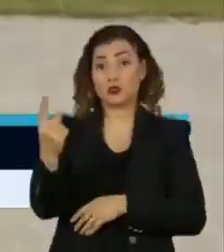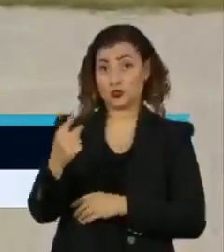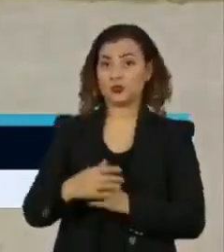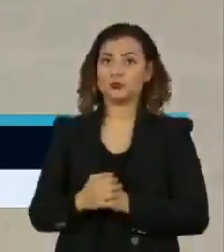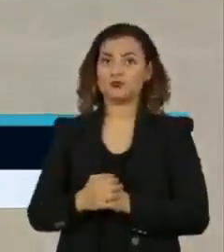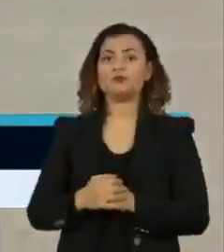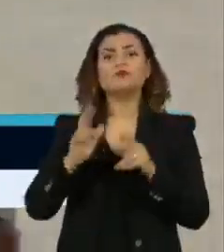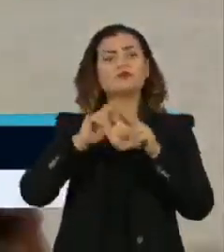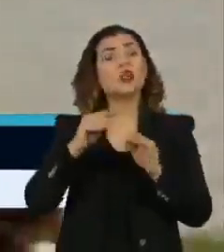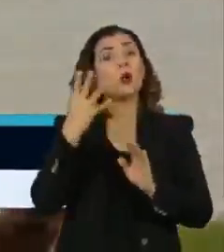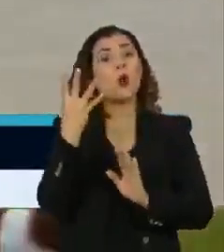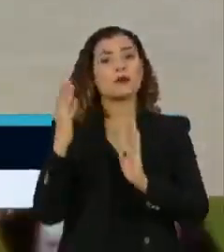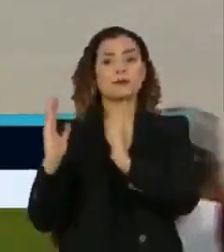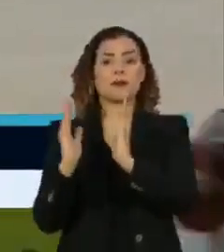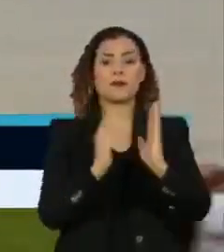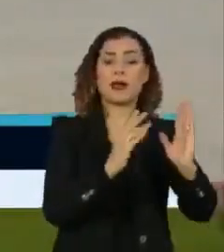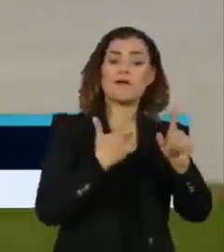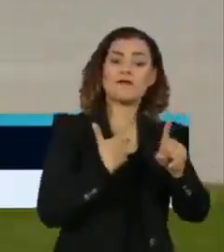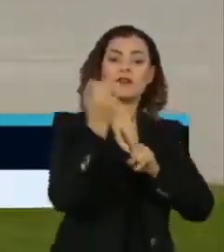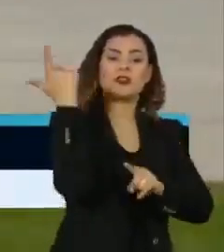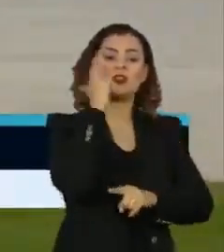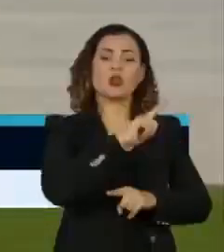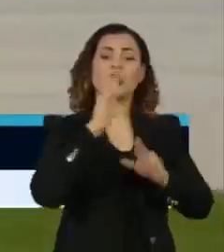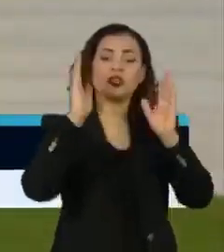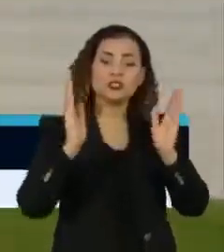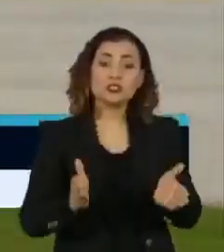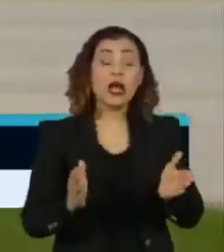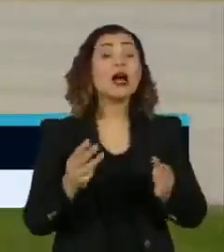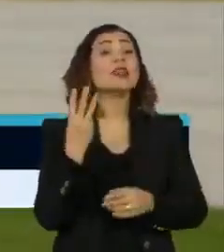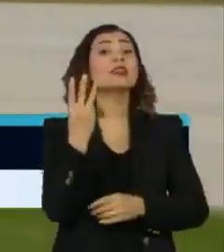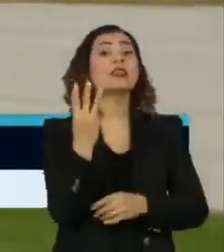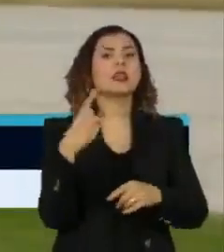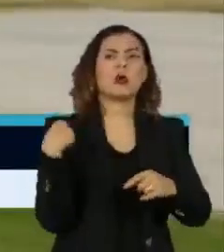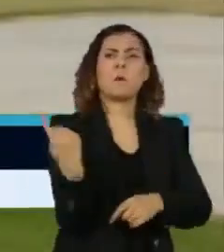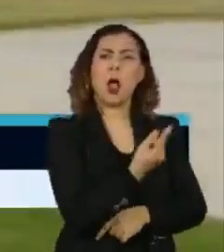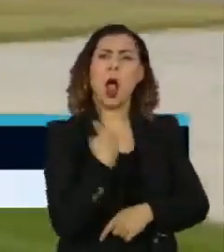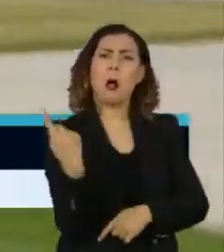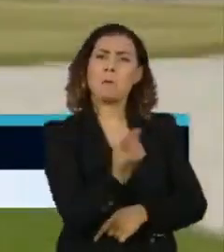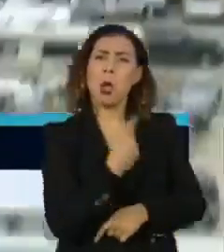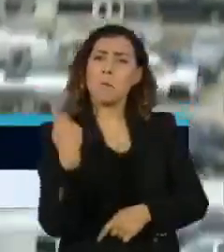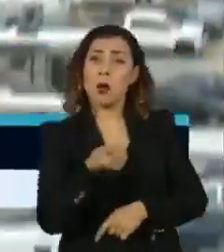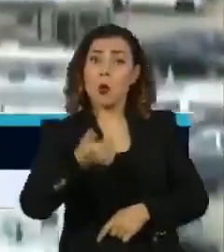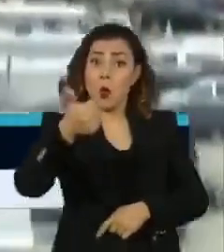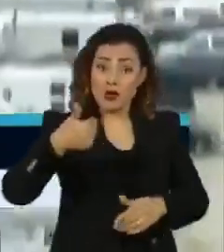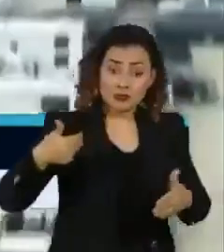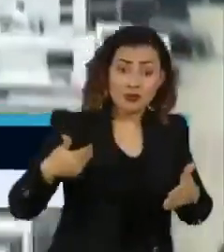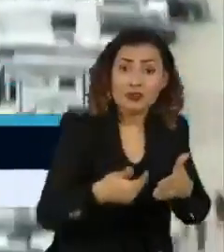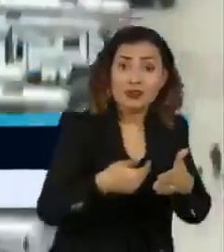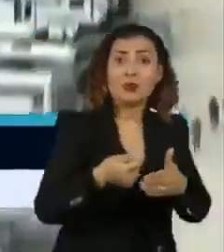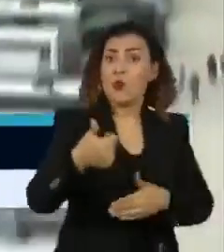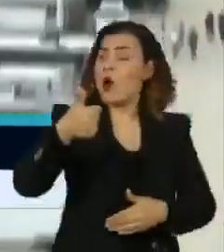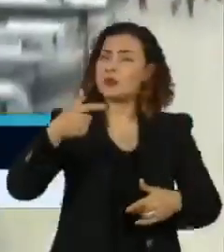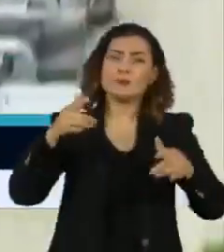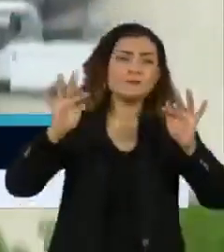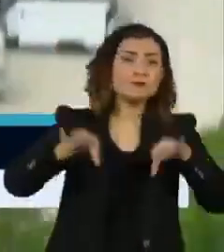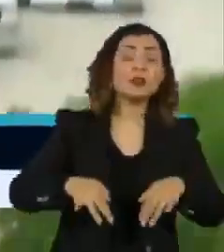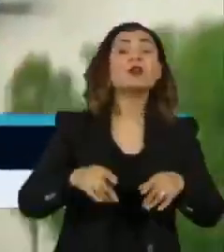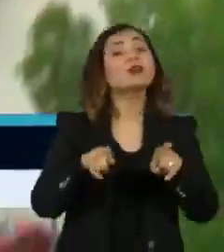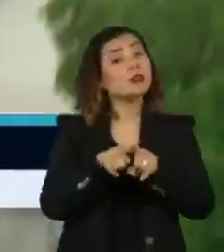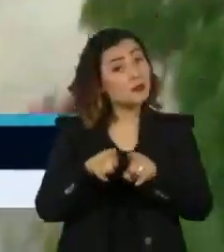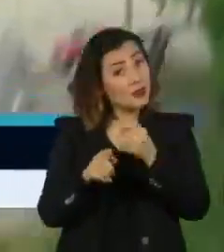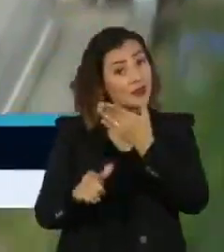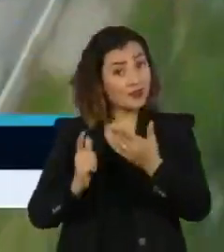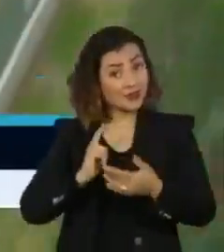E nas últimas 4 etapas, a vitória foi decidida a 3 voltas ou menos do final. Foi assim na última prova, em